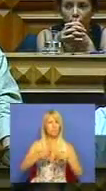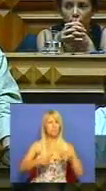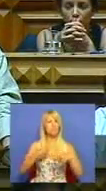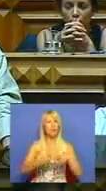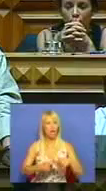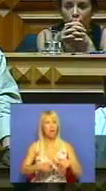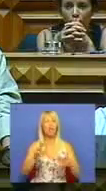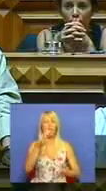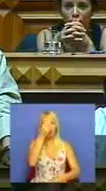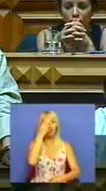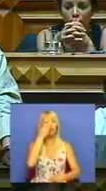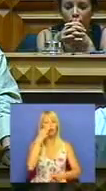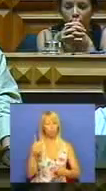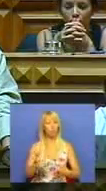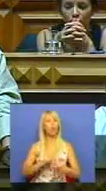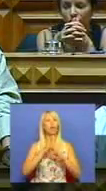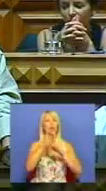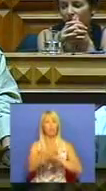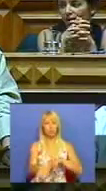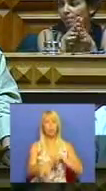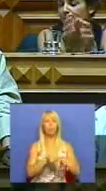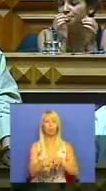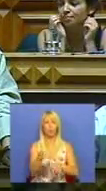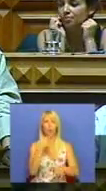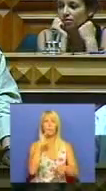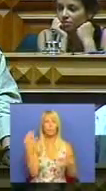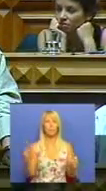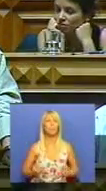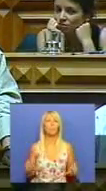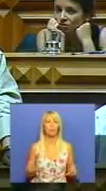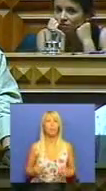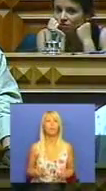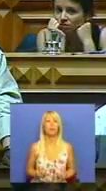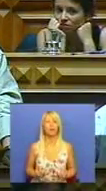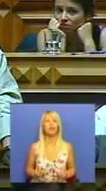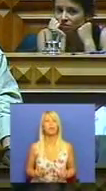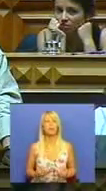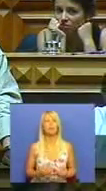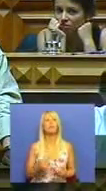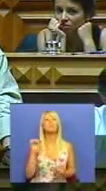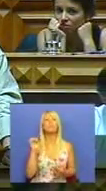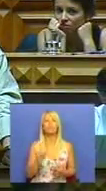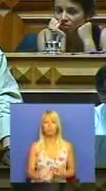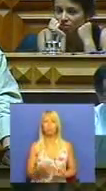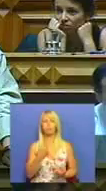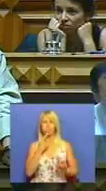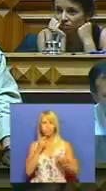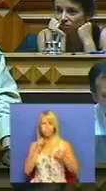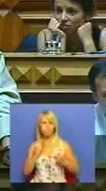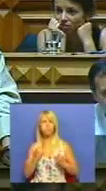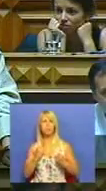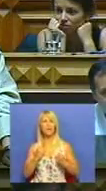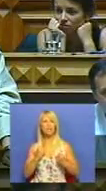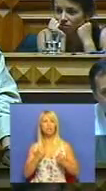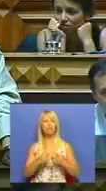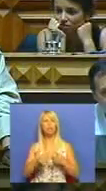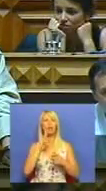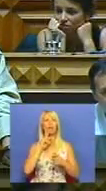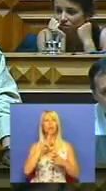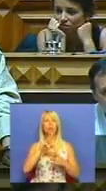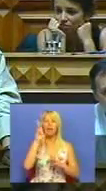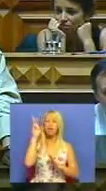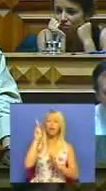um Historiador com grande intervenção na política foi resistente ao regime